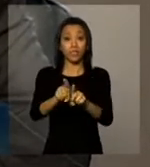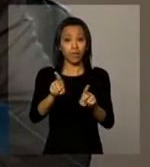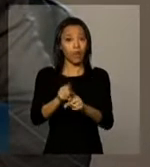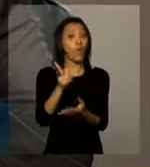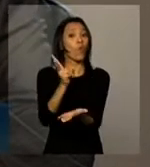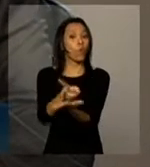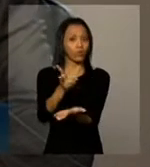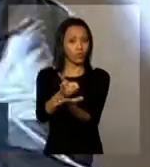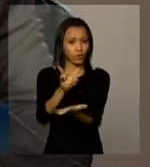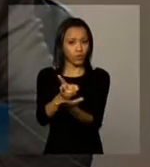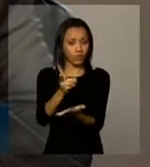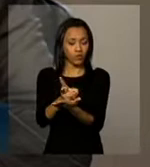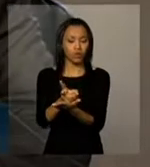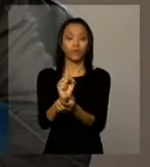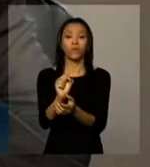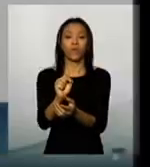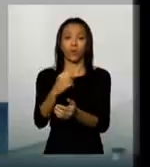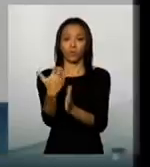programas sociais.